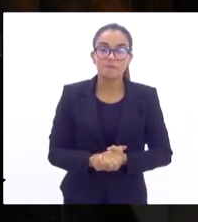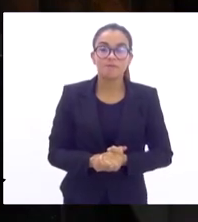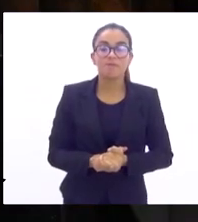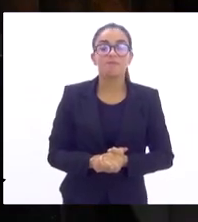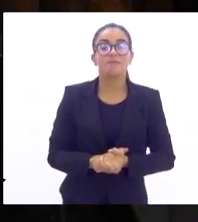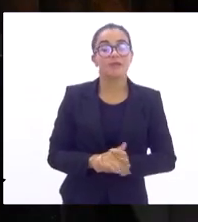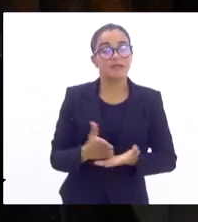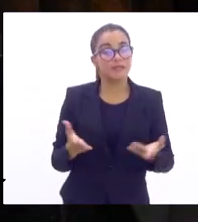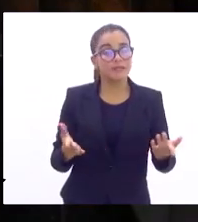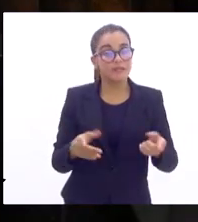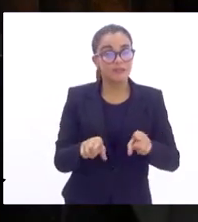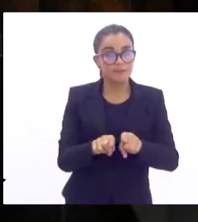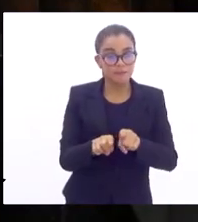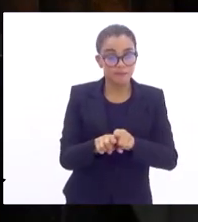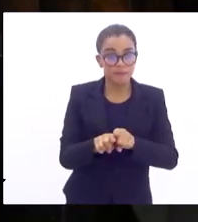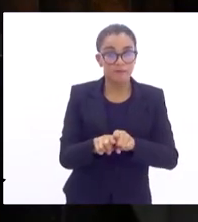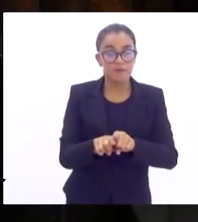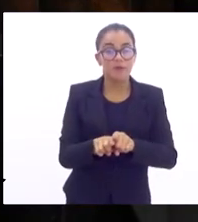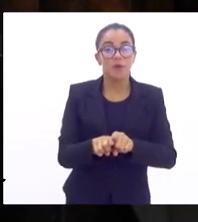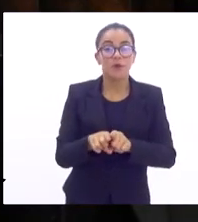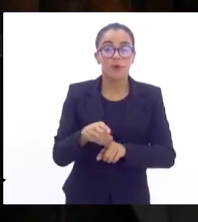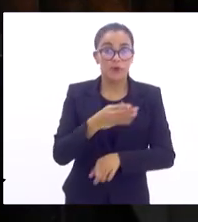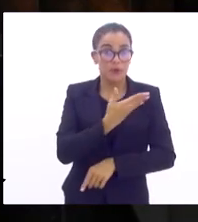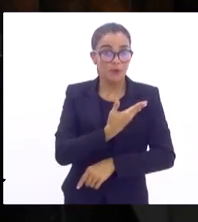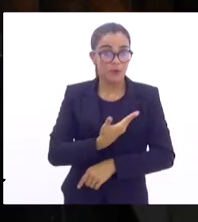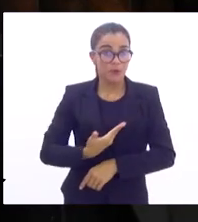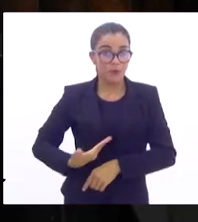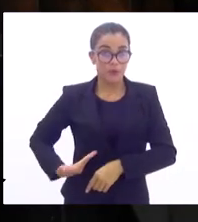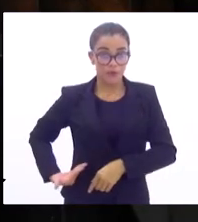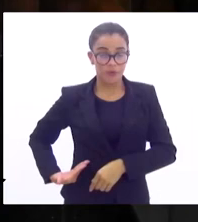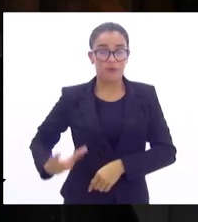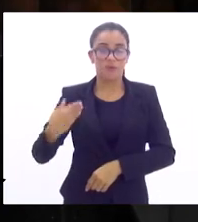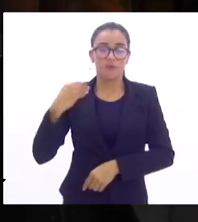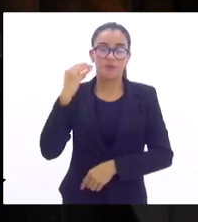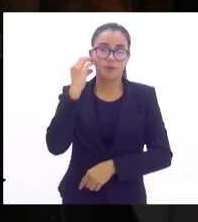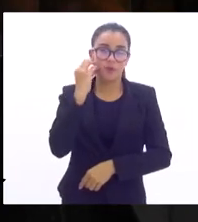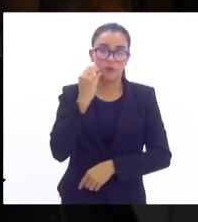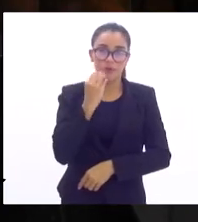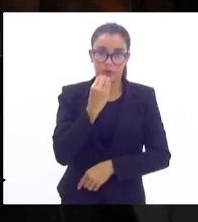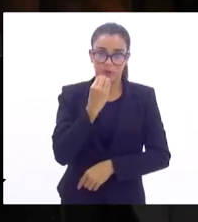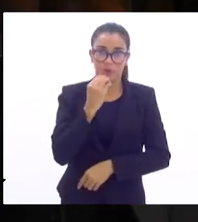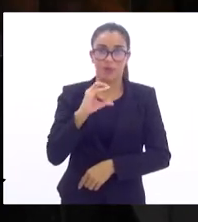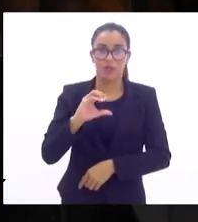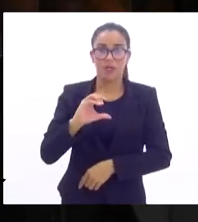diga-se que o governador Cláudio Castro